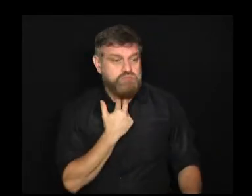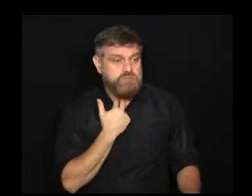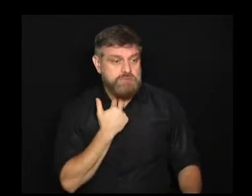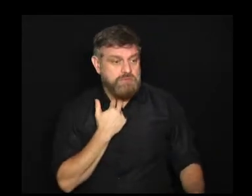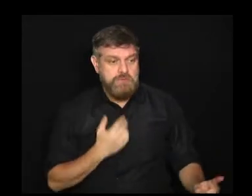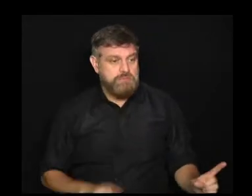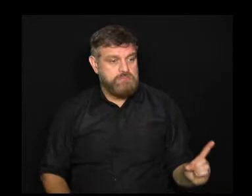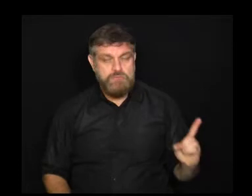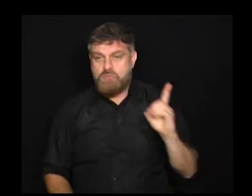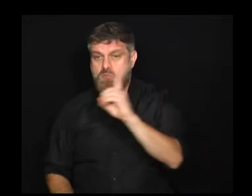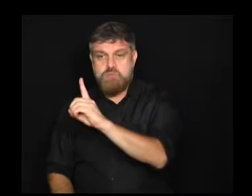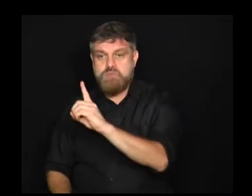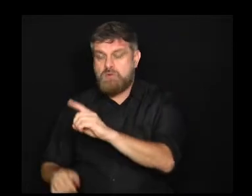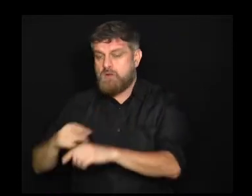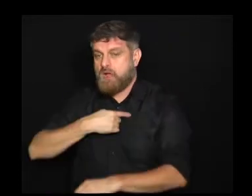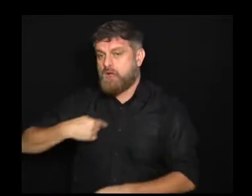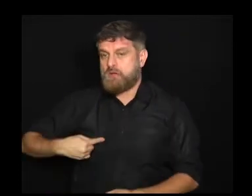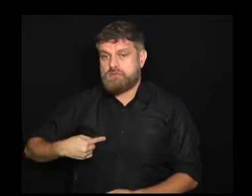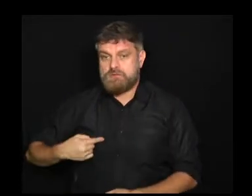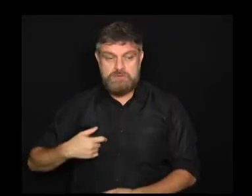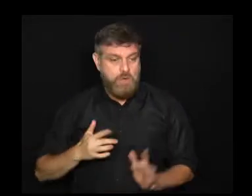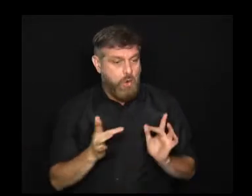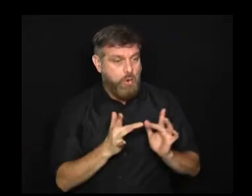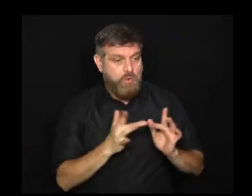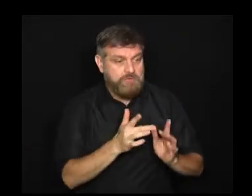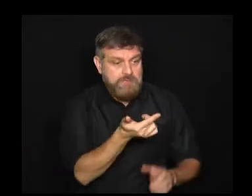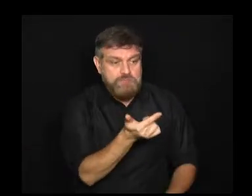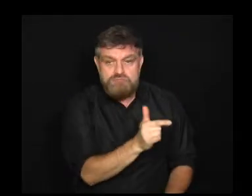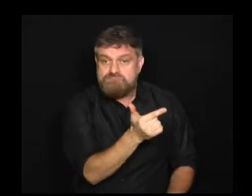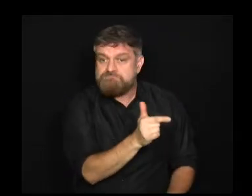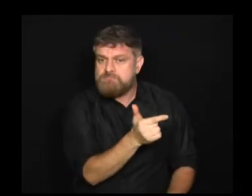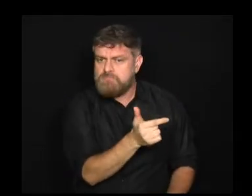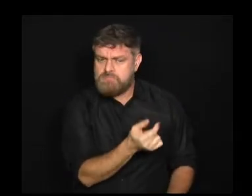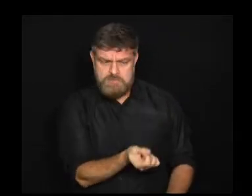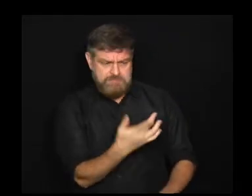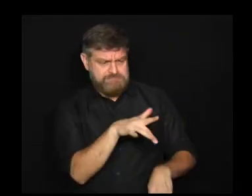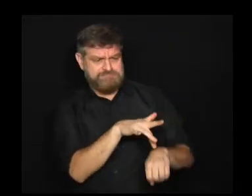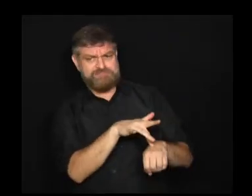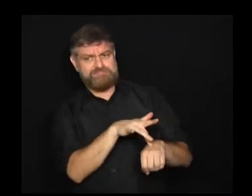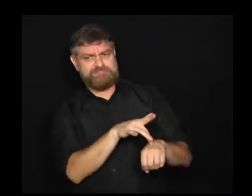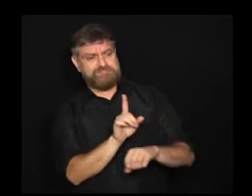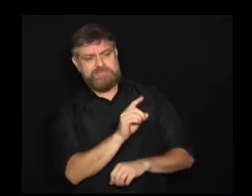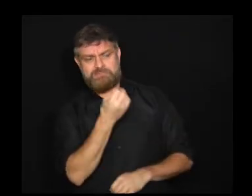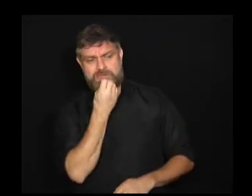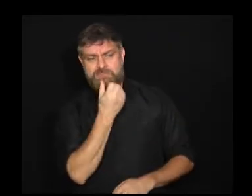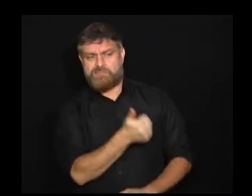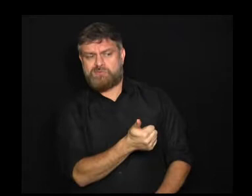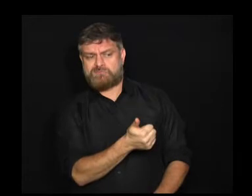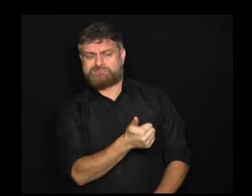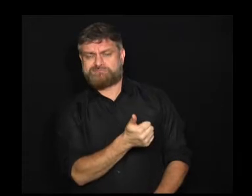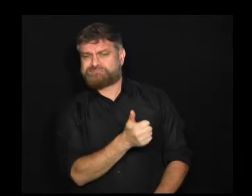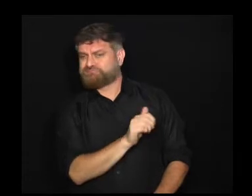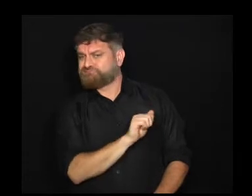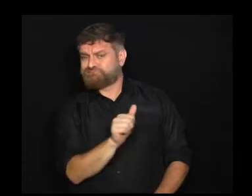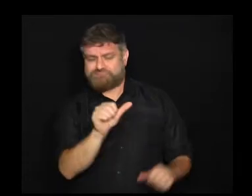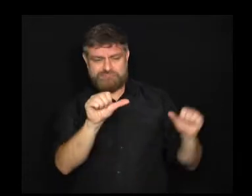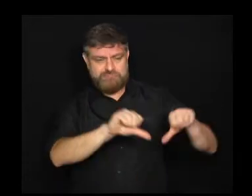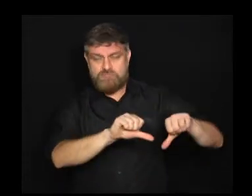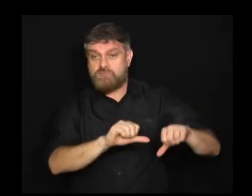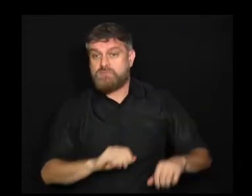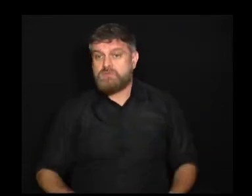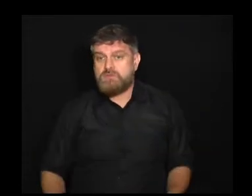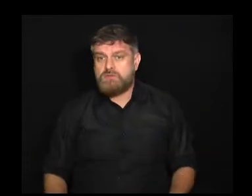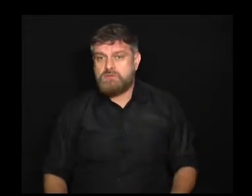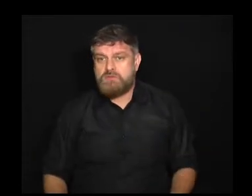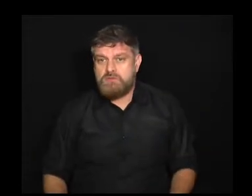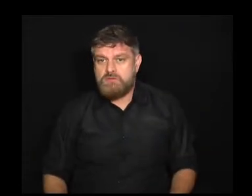de Singapura não tiveram contato com quem foi para a China. Isso não é bom. Isso pode ser um sinal... Ai,